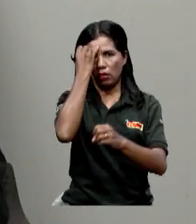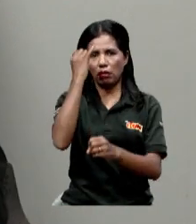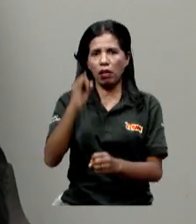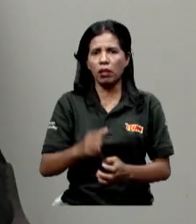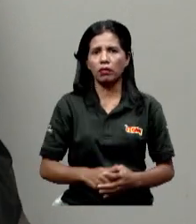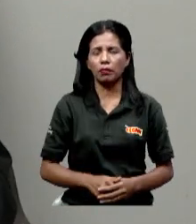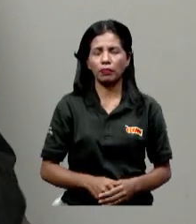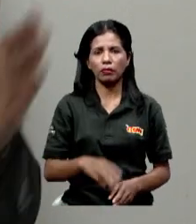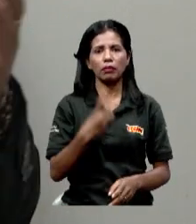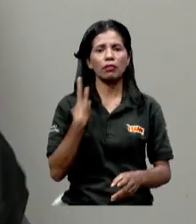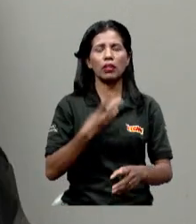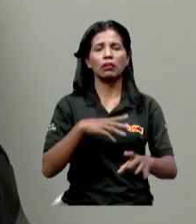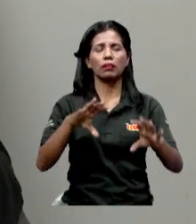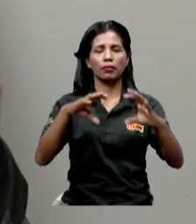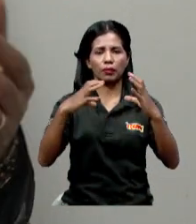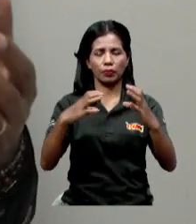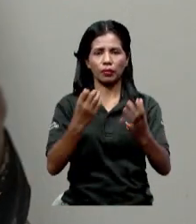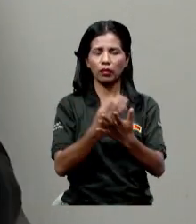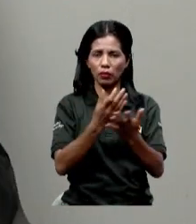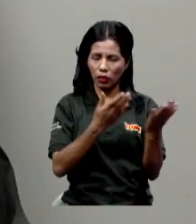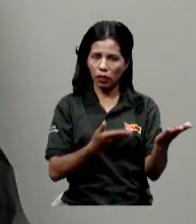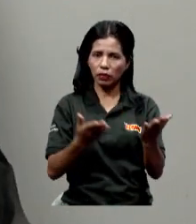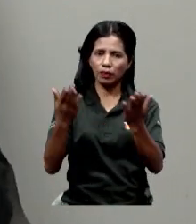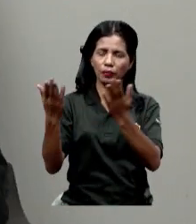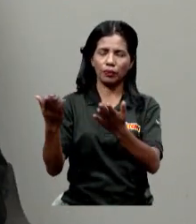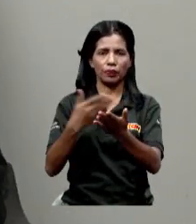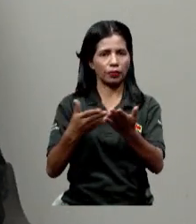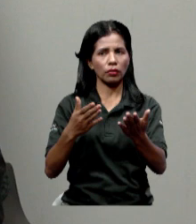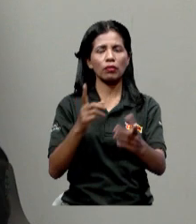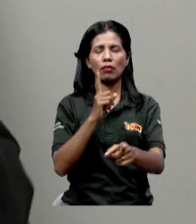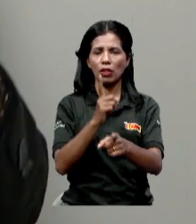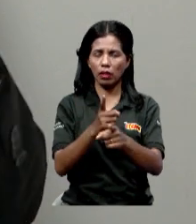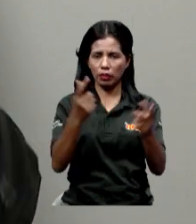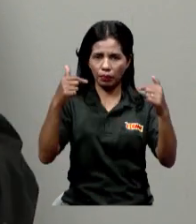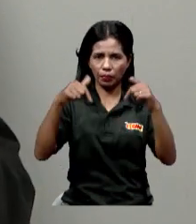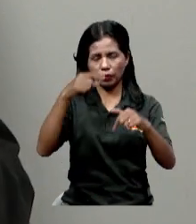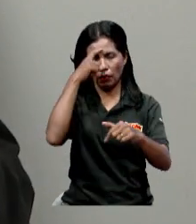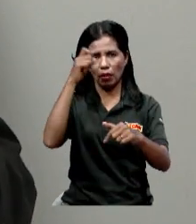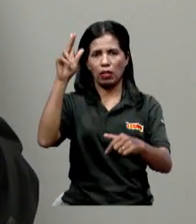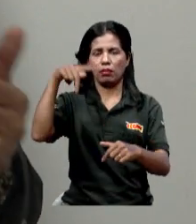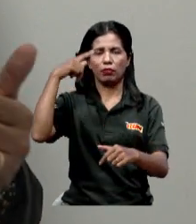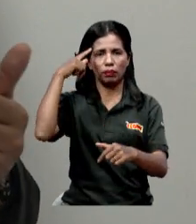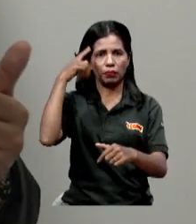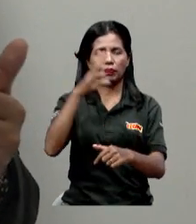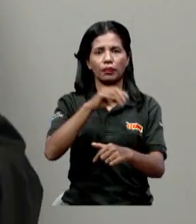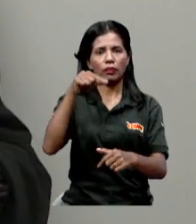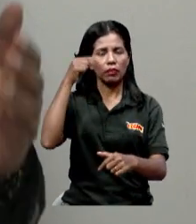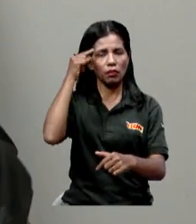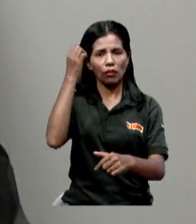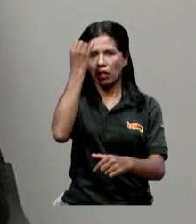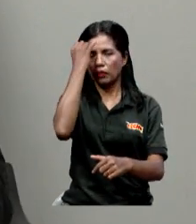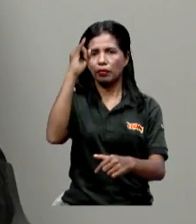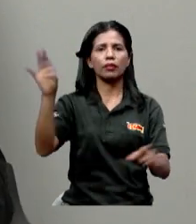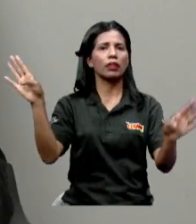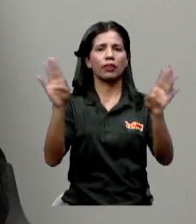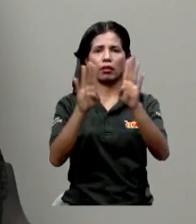Itania companhia ser ne osam bationa, sasan hoto tu lolos era ke atu mayona, mas tamba ho politika governo India ni ane anto